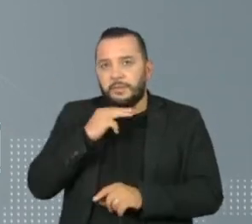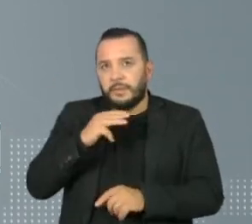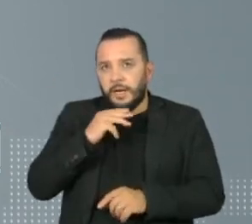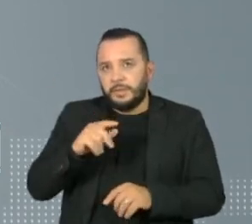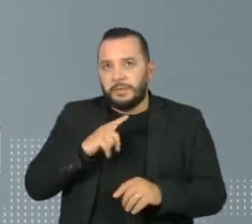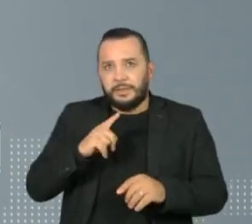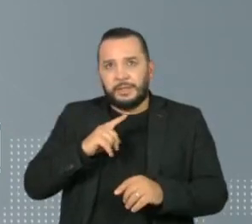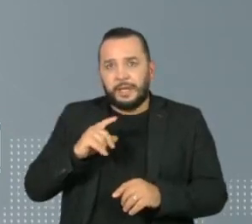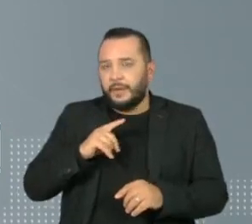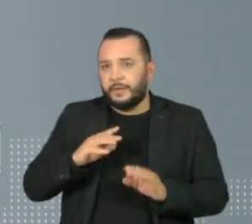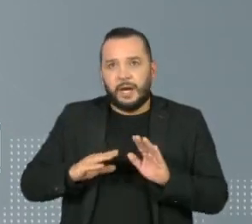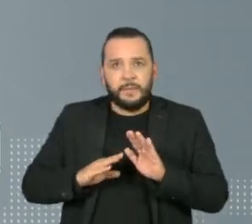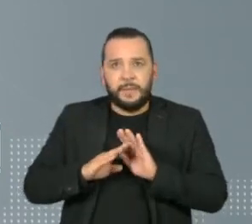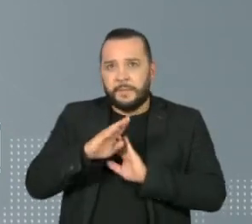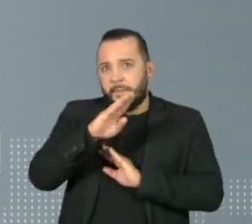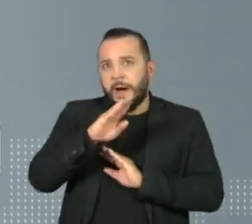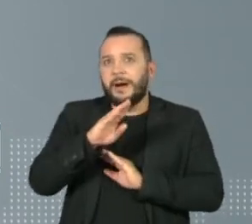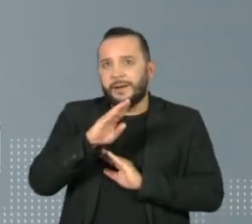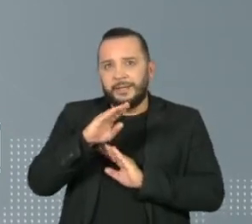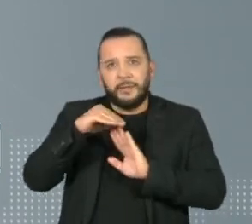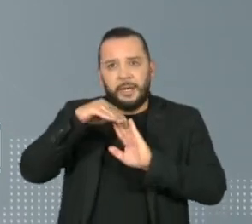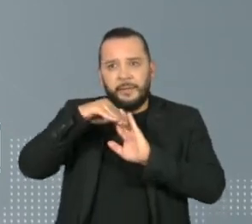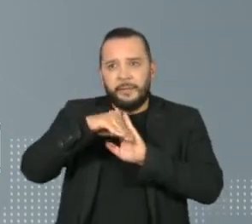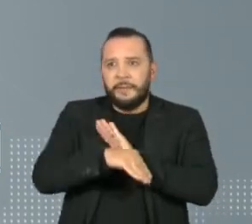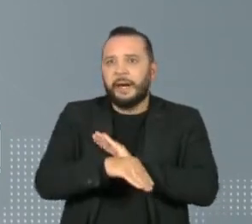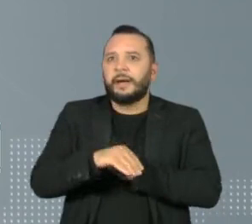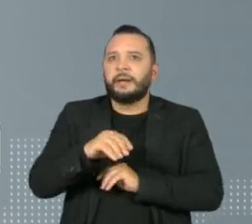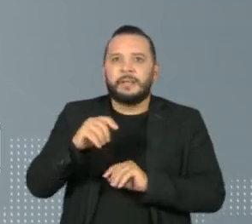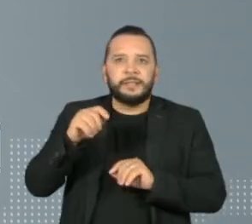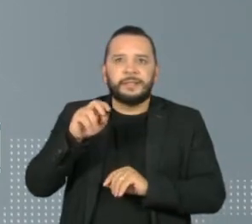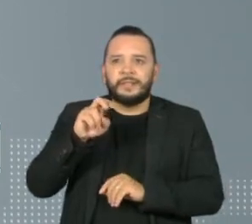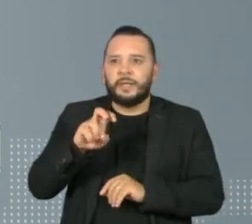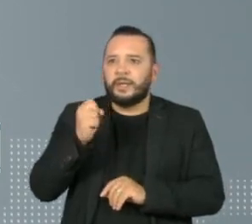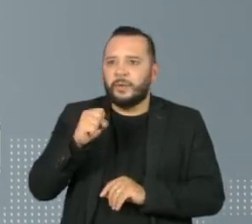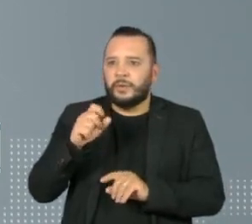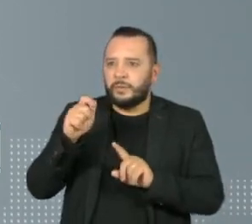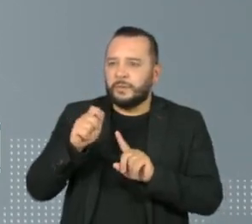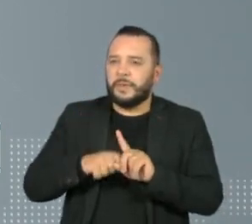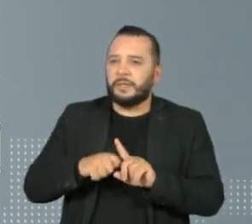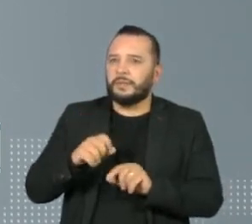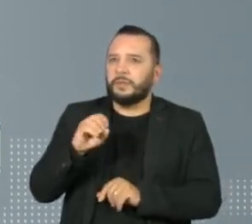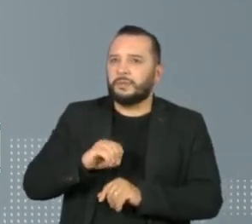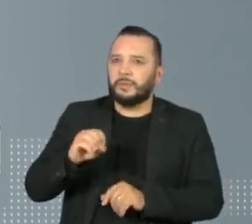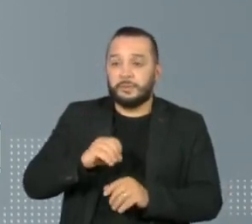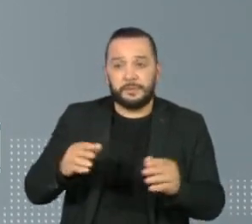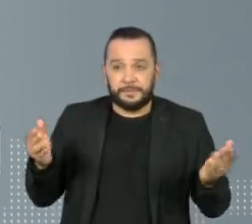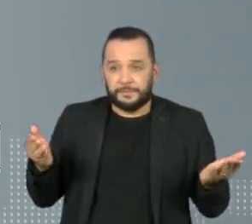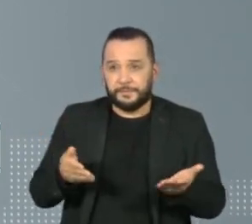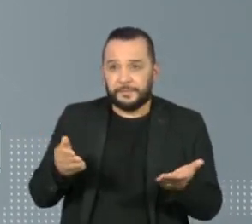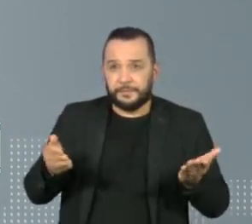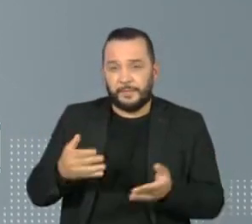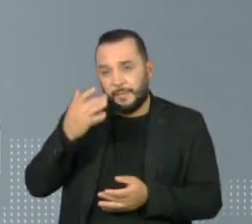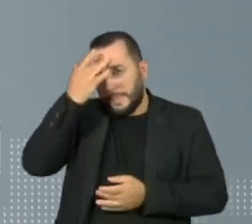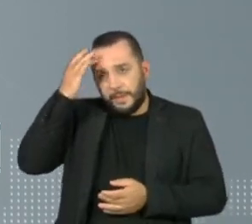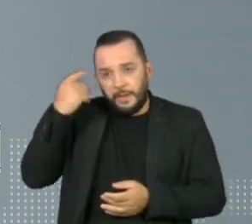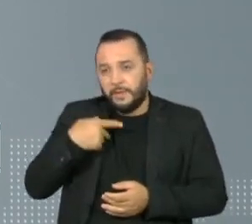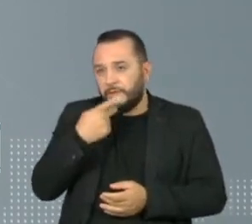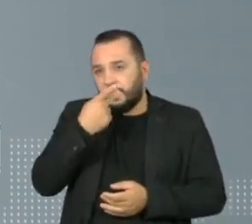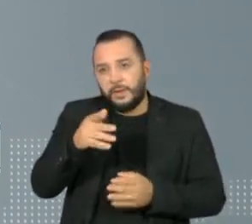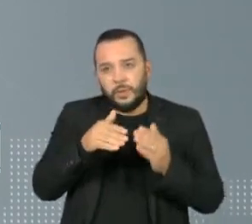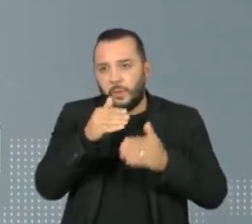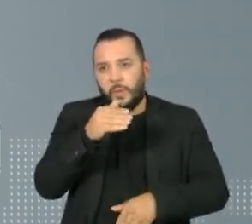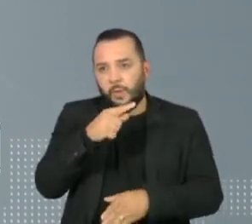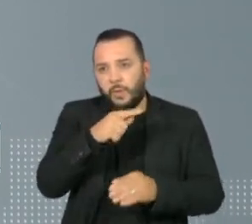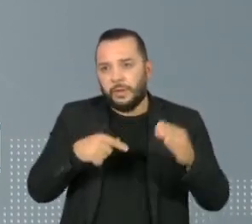atingir um pico em seguida e foi a 58 em outubro agora a porcentagem de brasileiros que afirmam